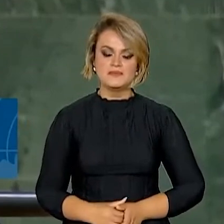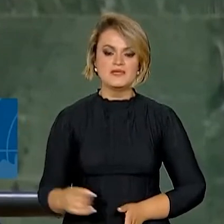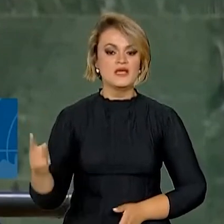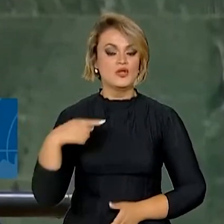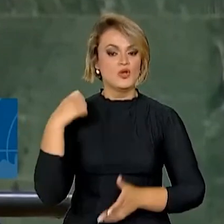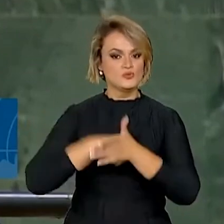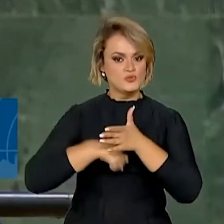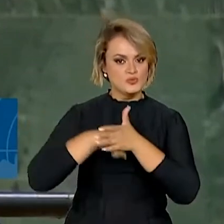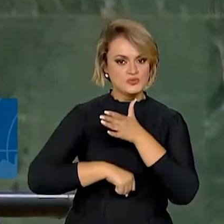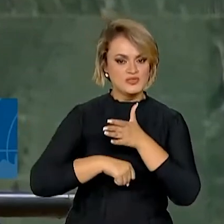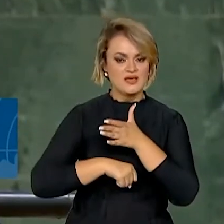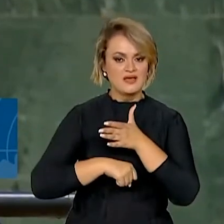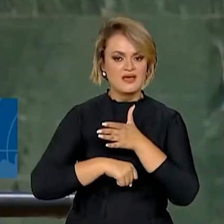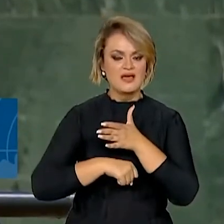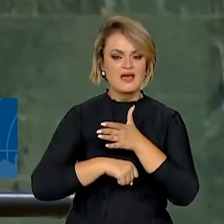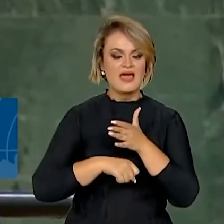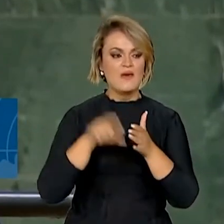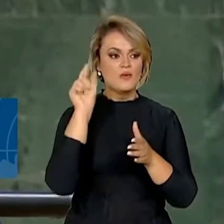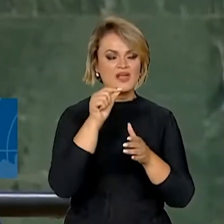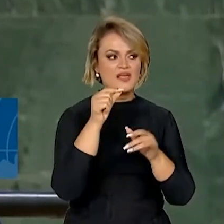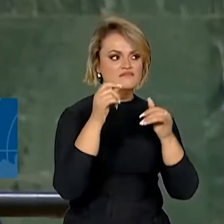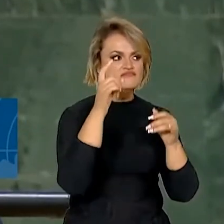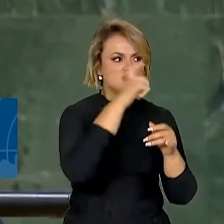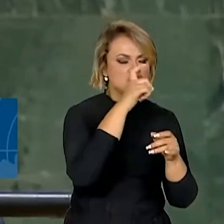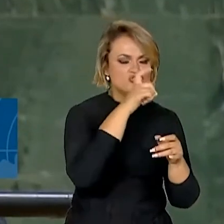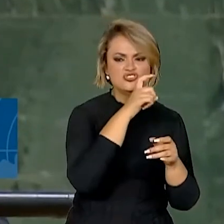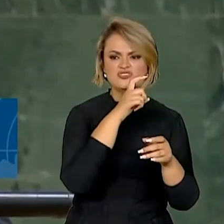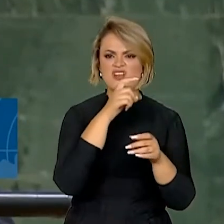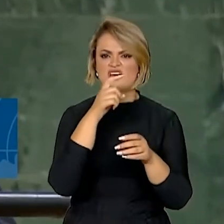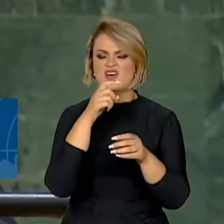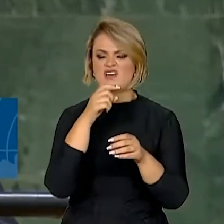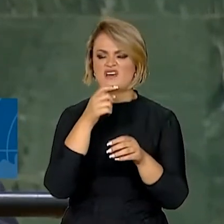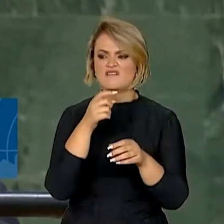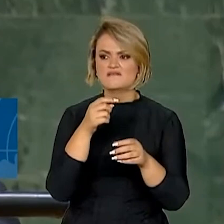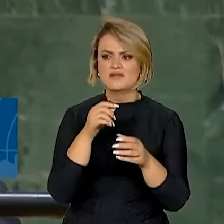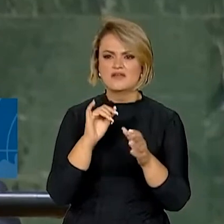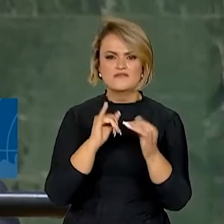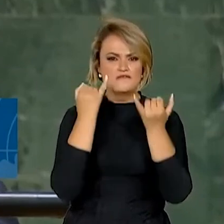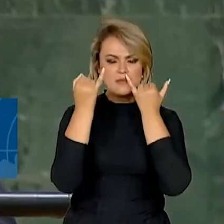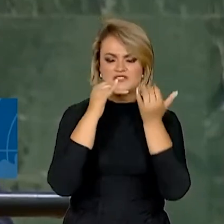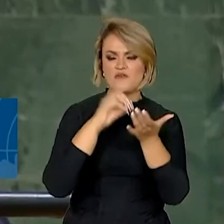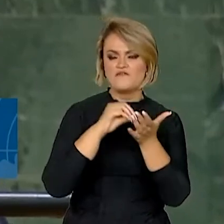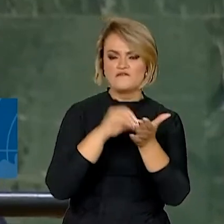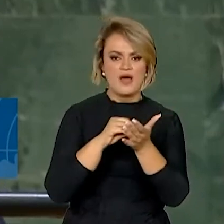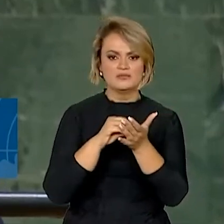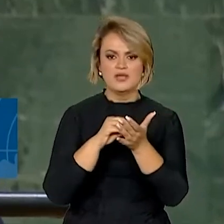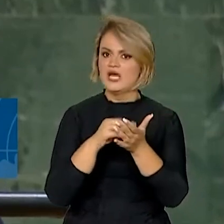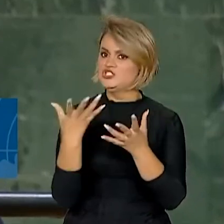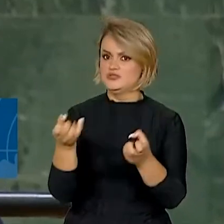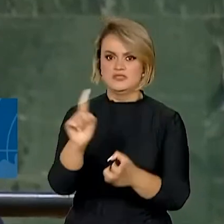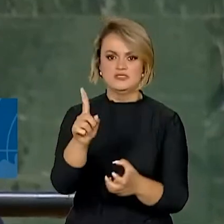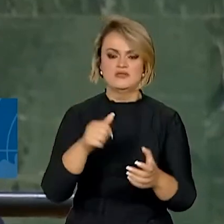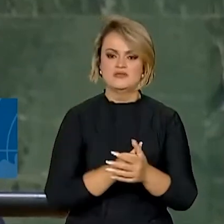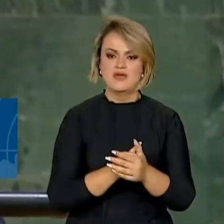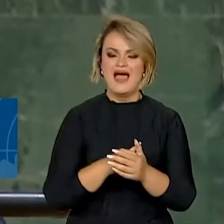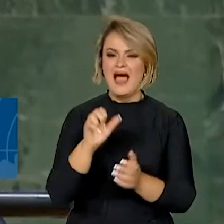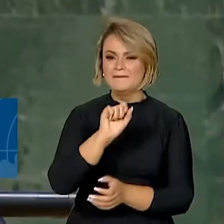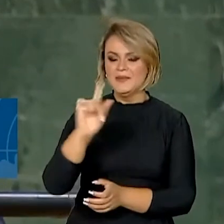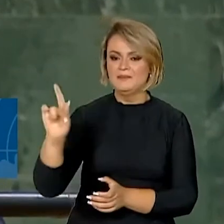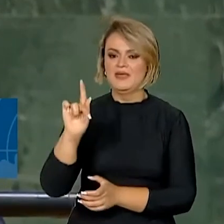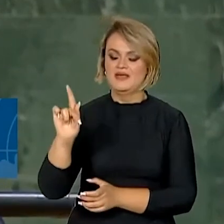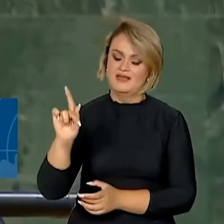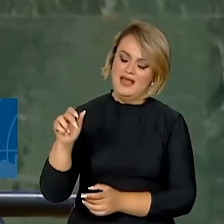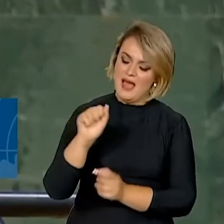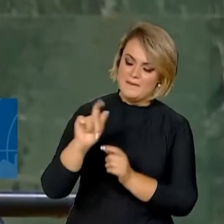Nossa luta é contra a desinformação e os crimes cibernéticos. Aplicativos e plataformas